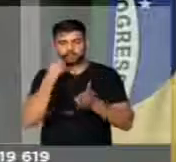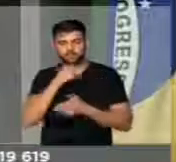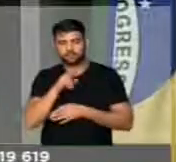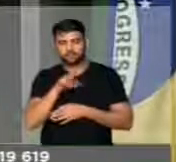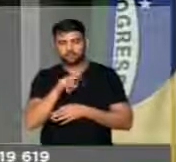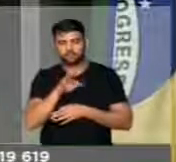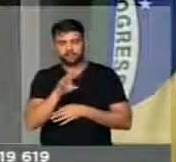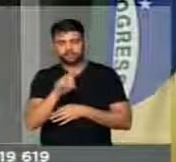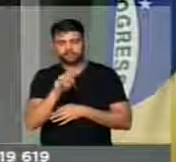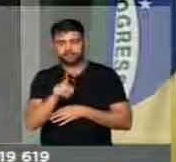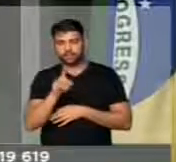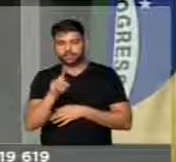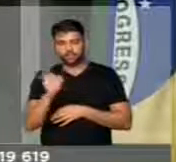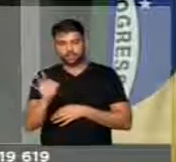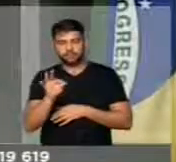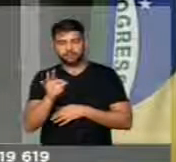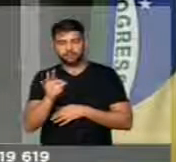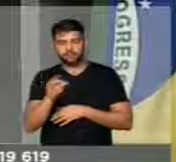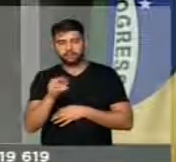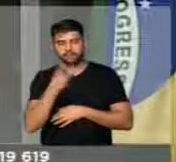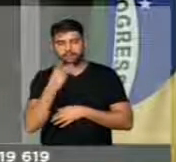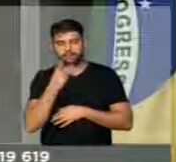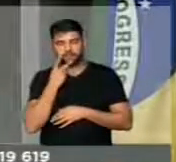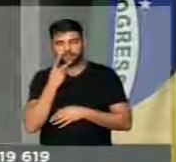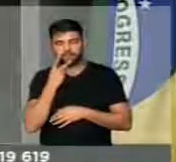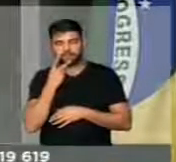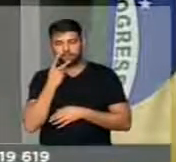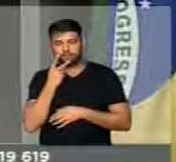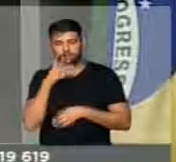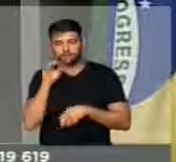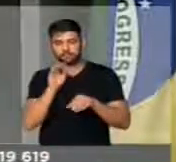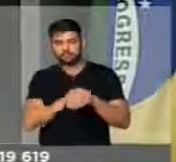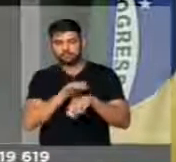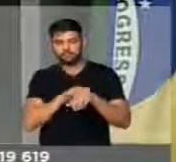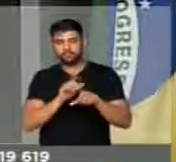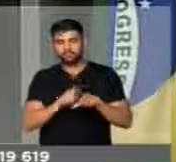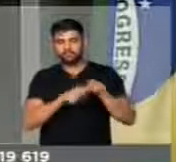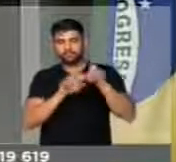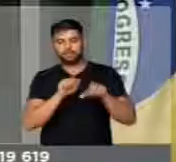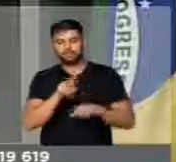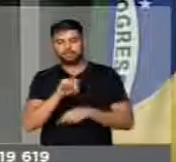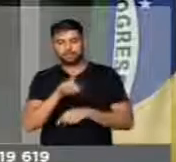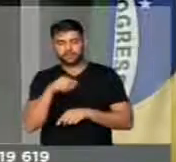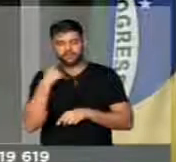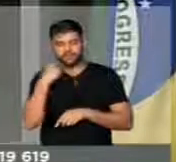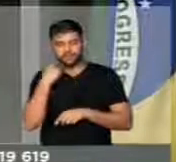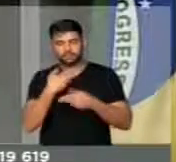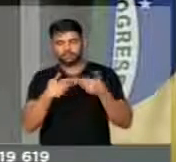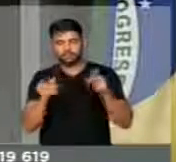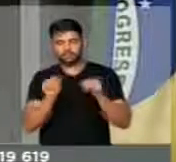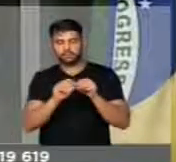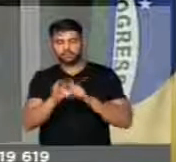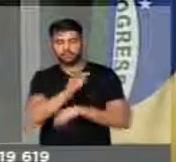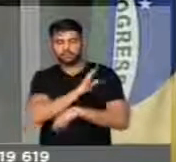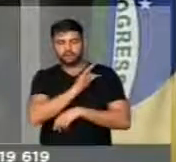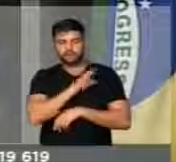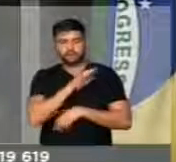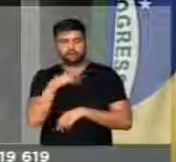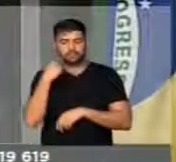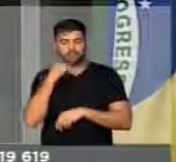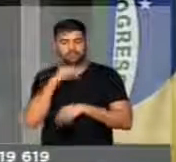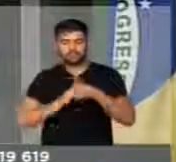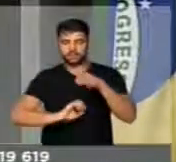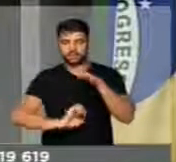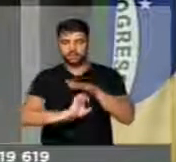deputado Everton, do PDT, que trata da autonomia da advocacia, da questão técnica da advocacia